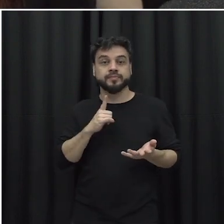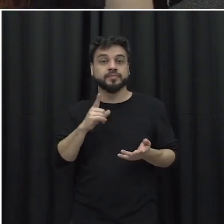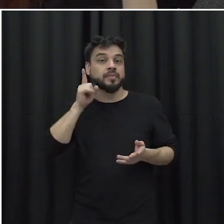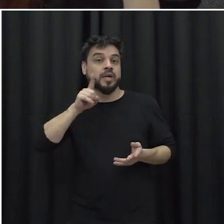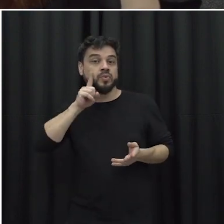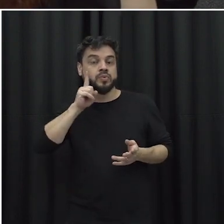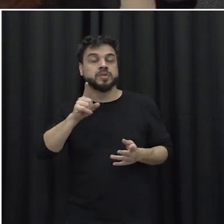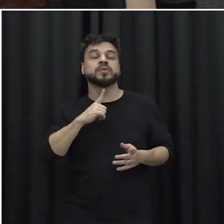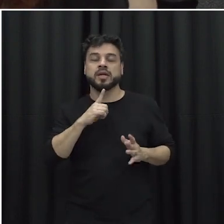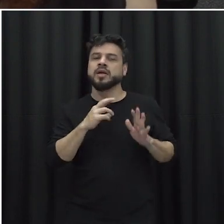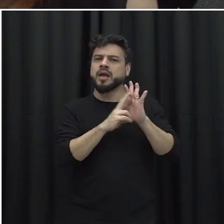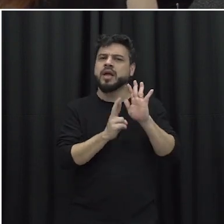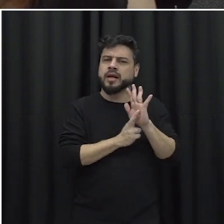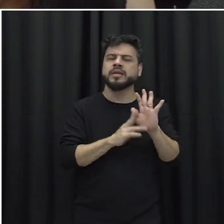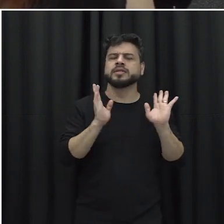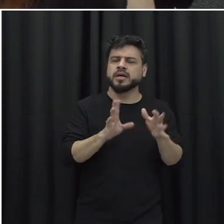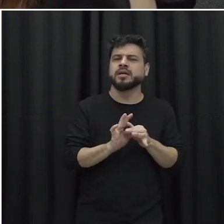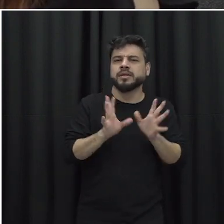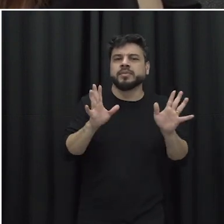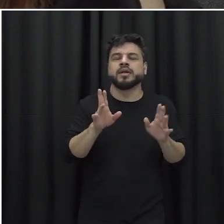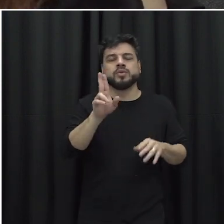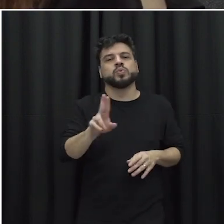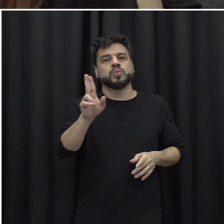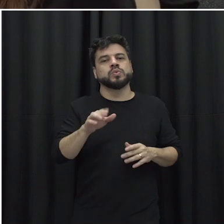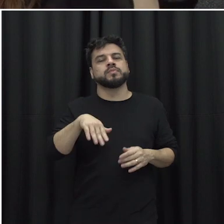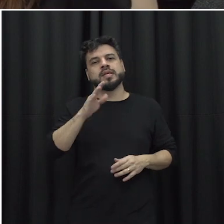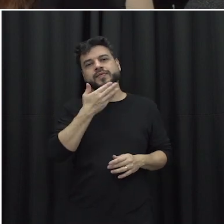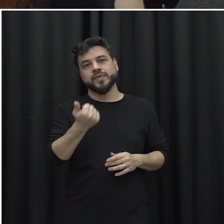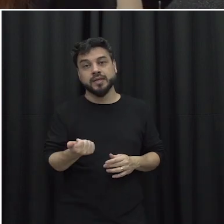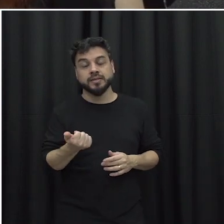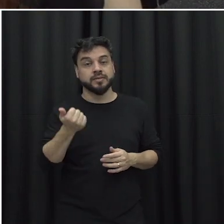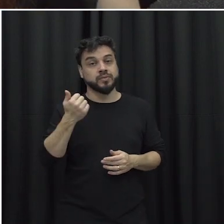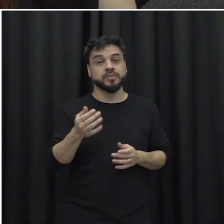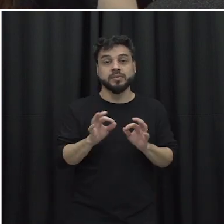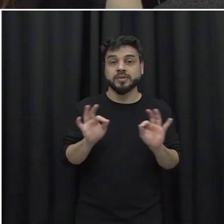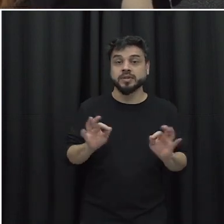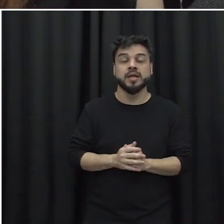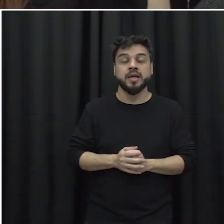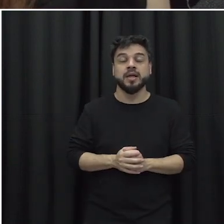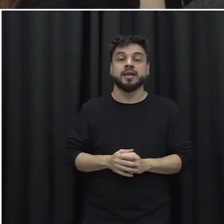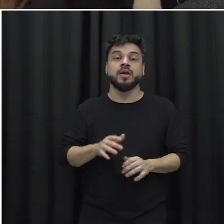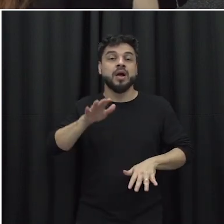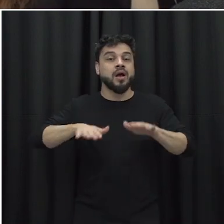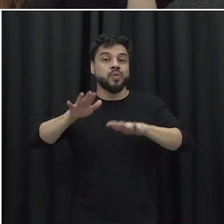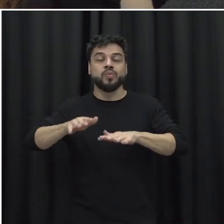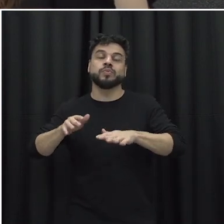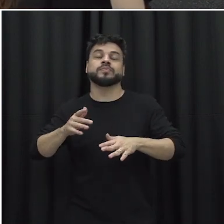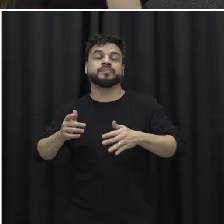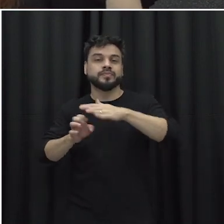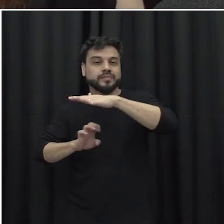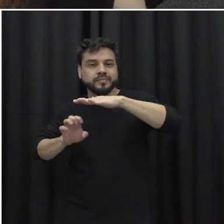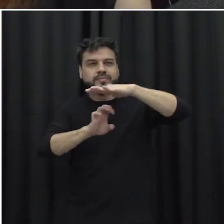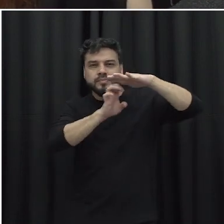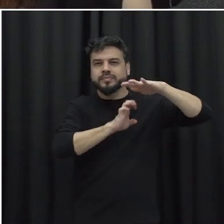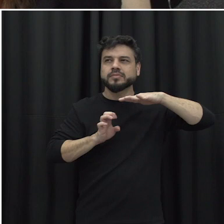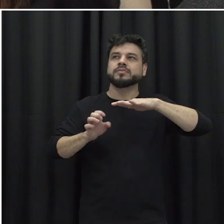mais facilitada de uso. Então, empresas que a matéria-prima vem de lá, é um dos exemplos que a gente tem de problema para